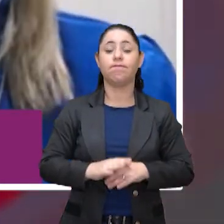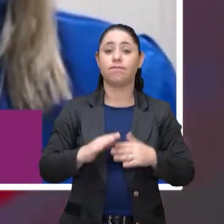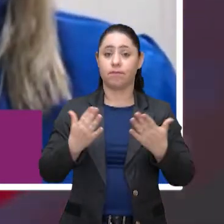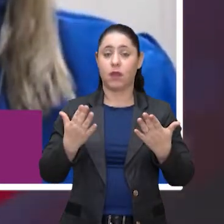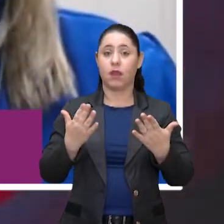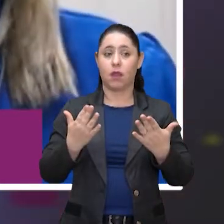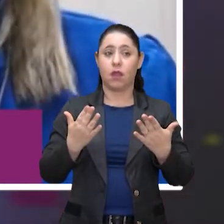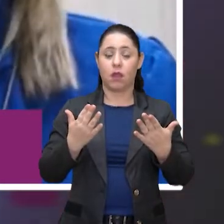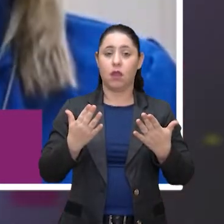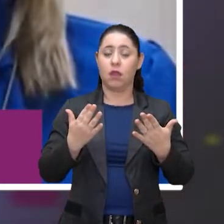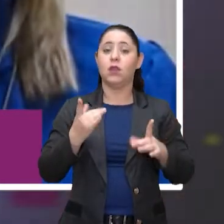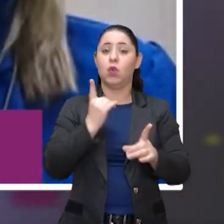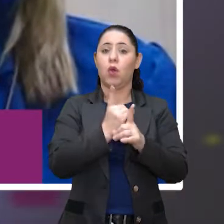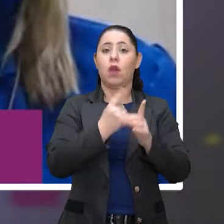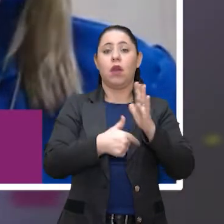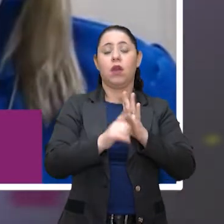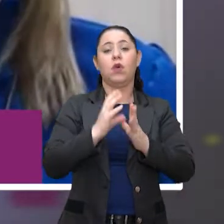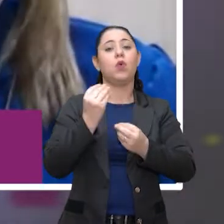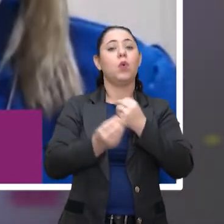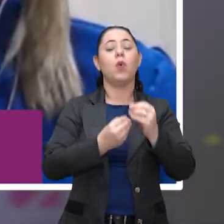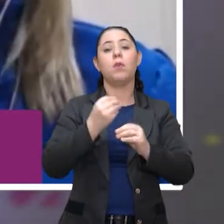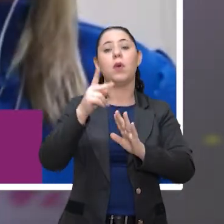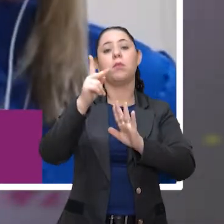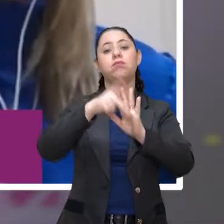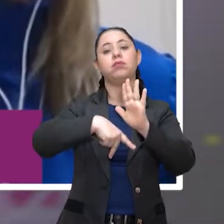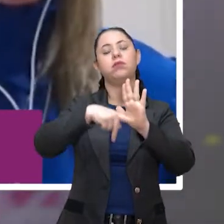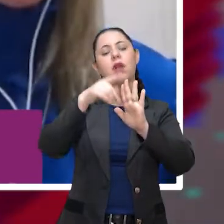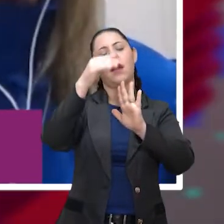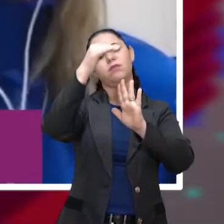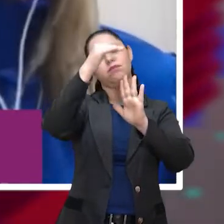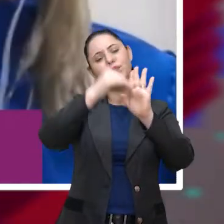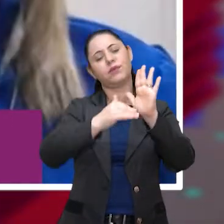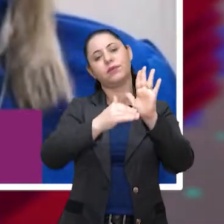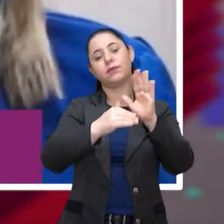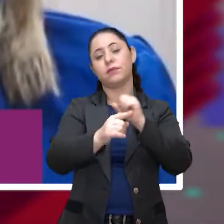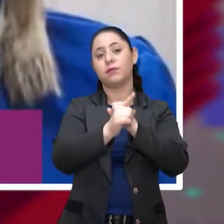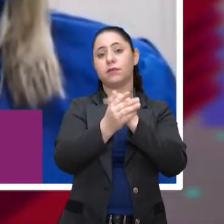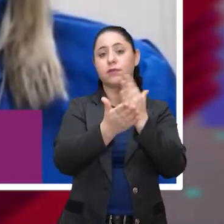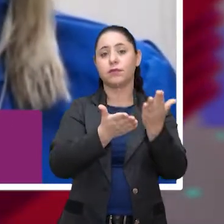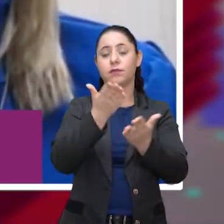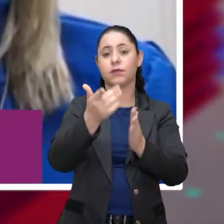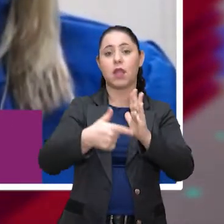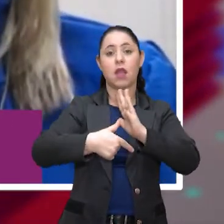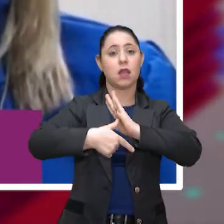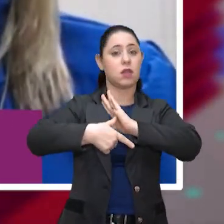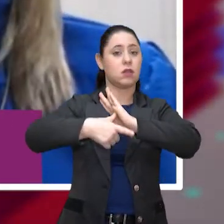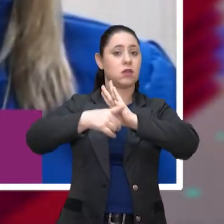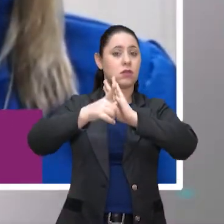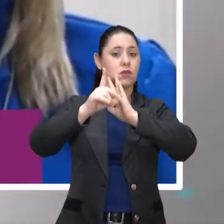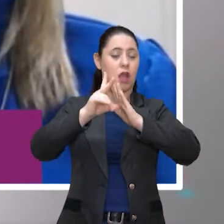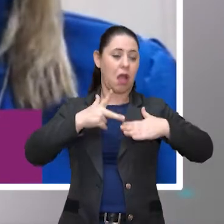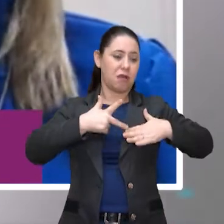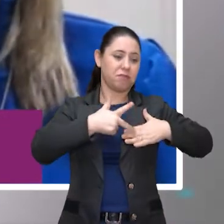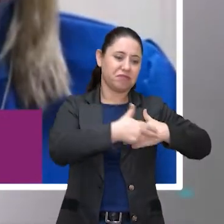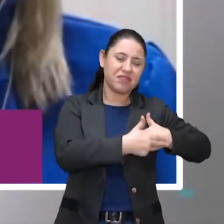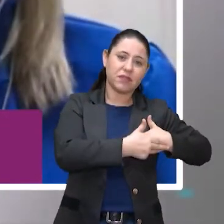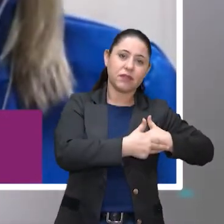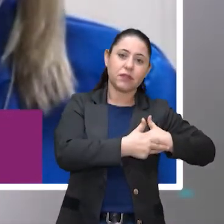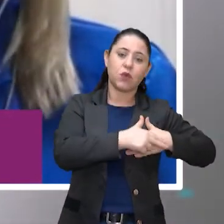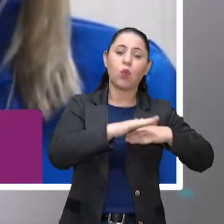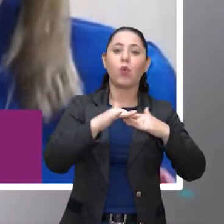Feito isso, o diagnóstico precoce, como que fica o protocolo para esse tratamento antes de chegar